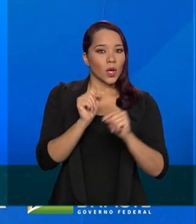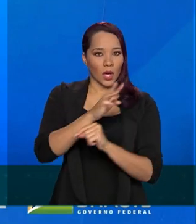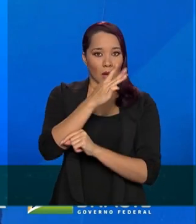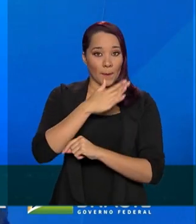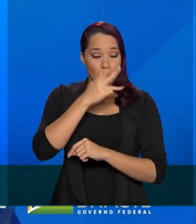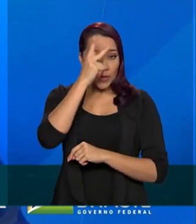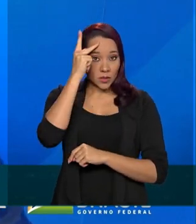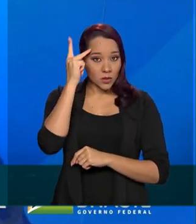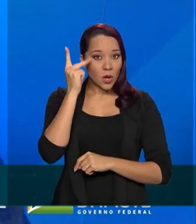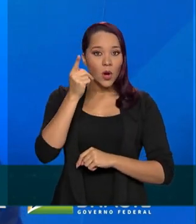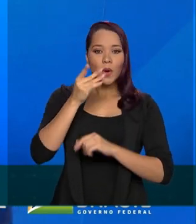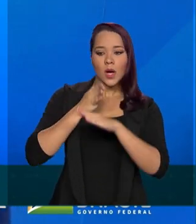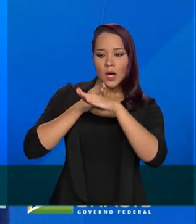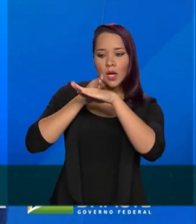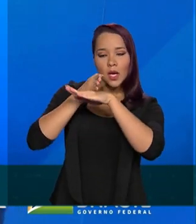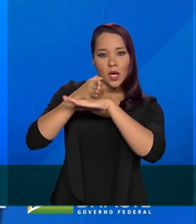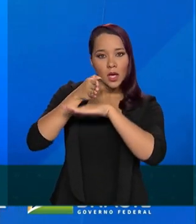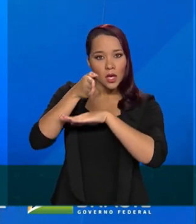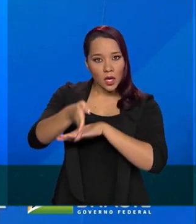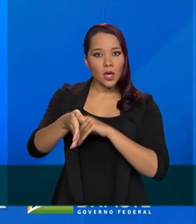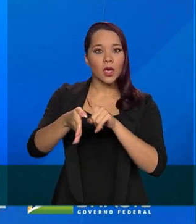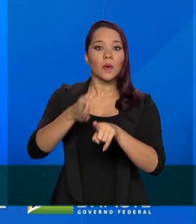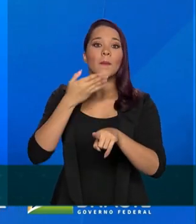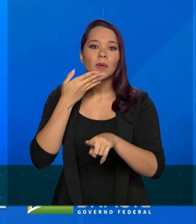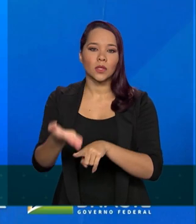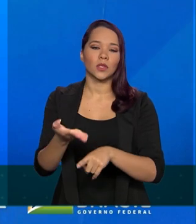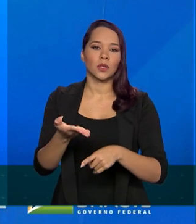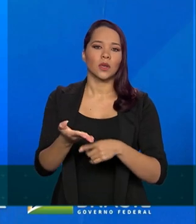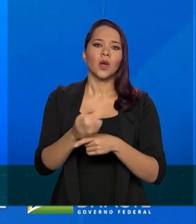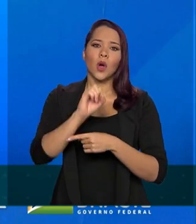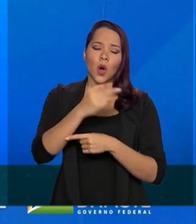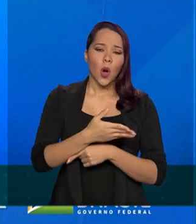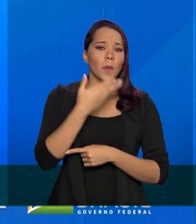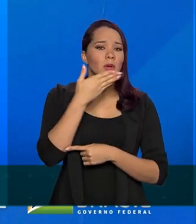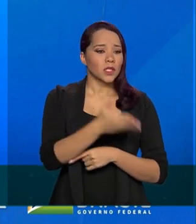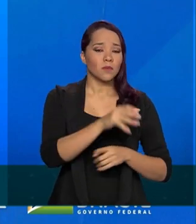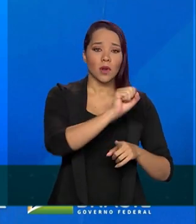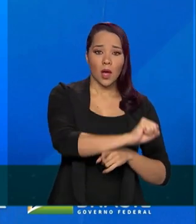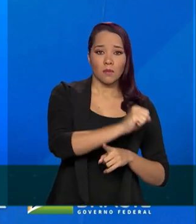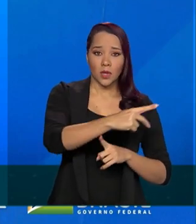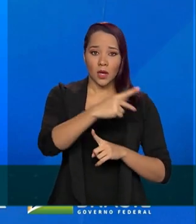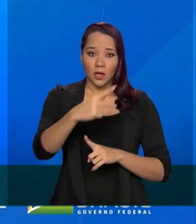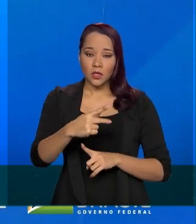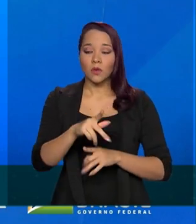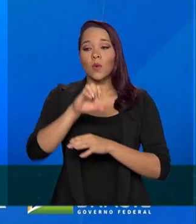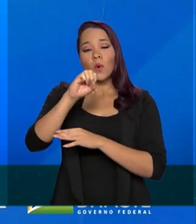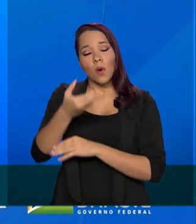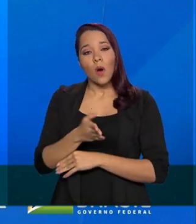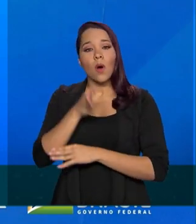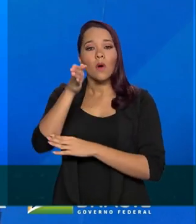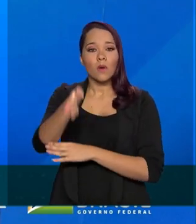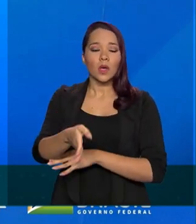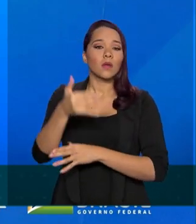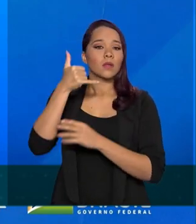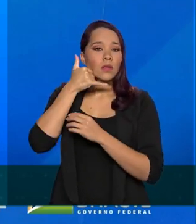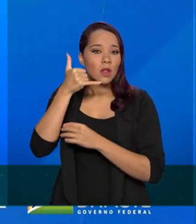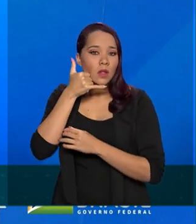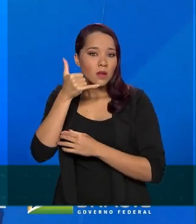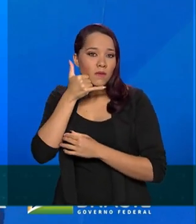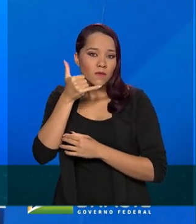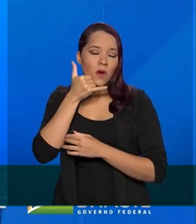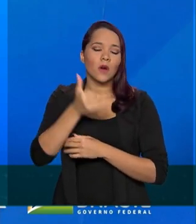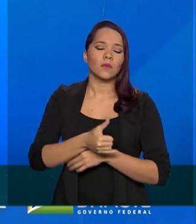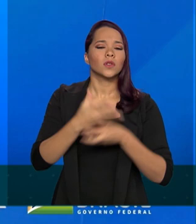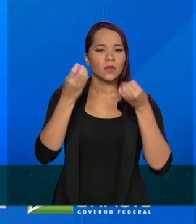pessoas irem e pedirem, seja pelo aplicativo, seja pelos telefones que nós